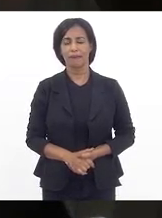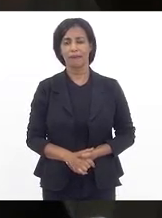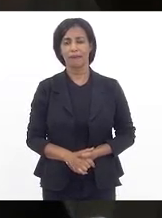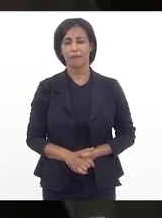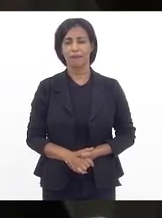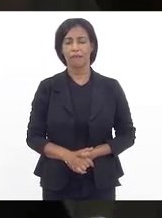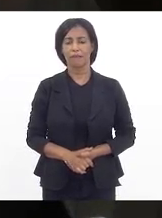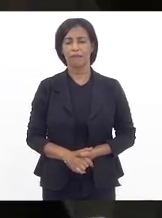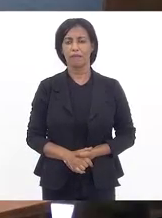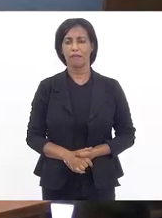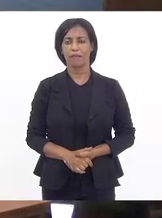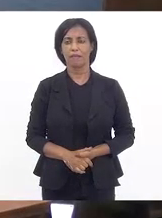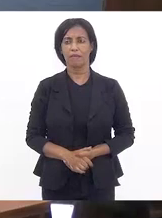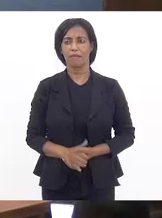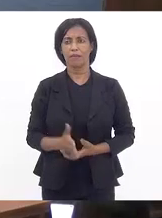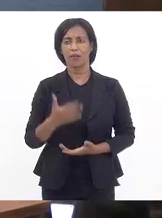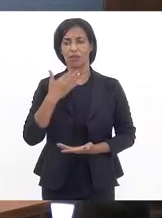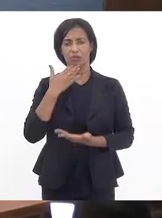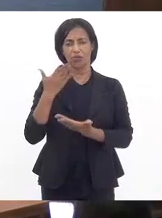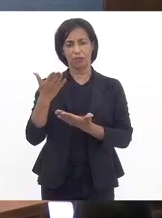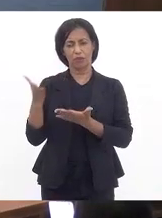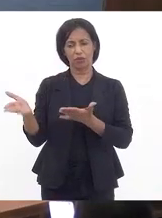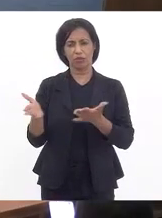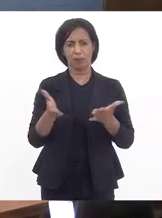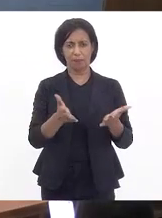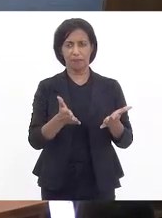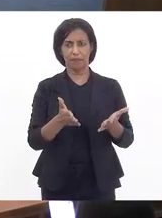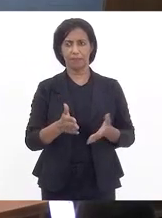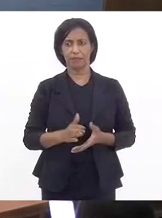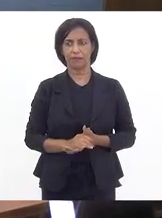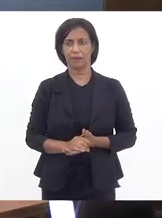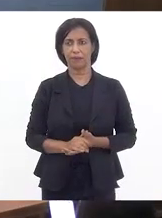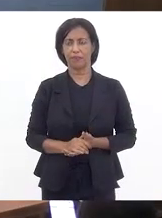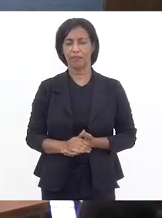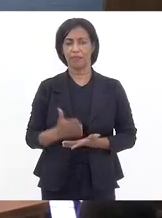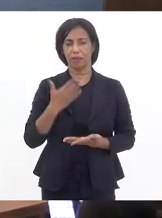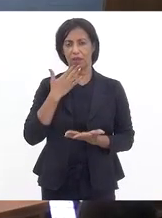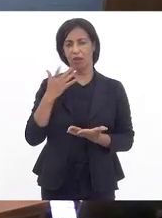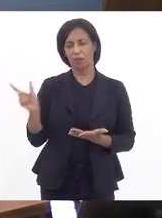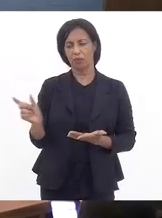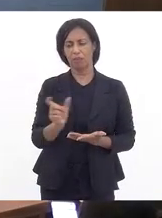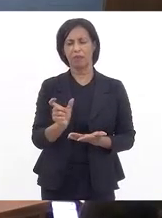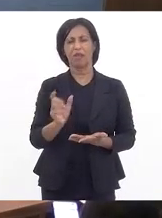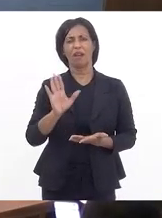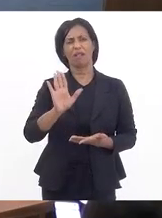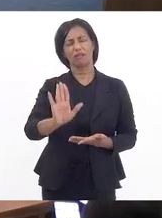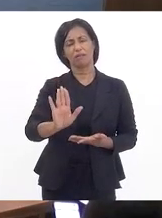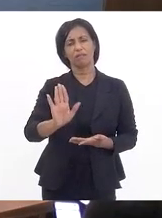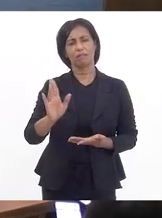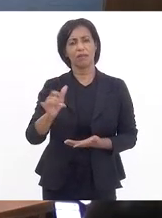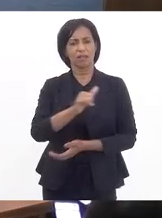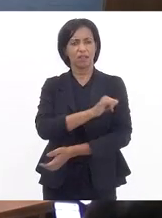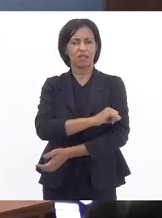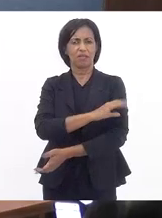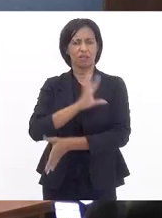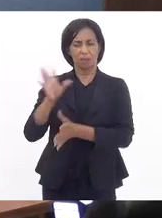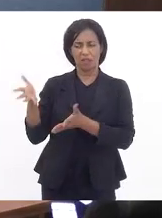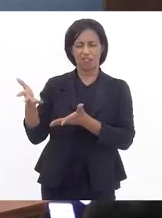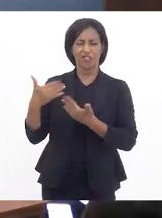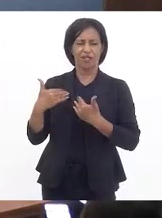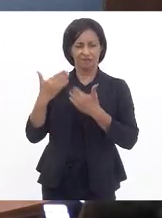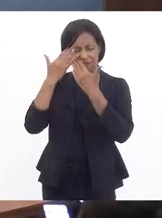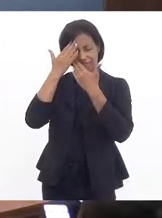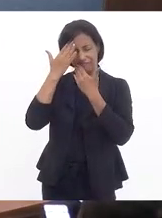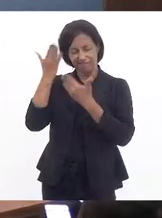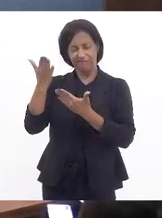e eu tinha pedido Amapá e eu havia pedido uma parte também mas a vermelha região de me conta